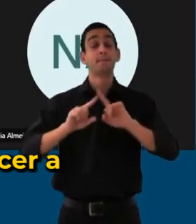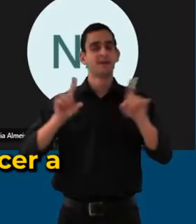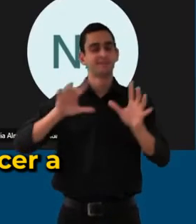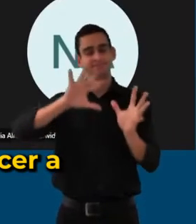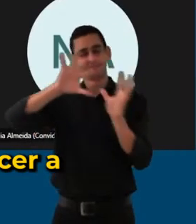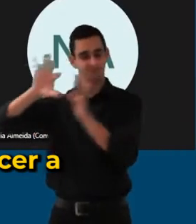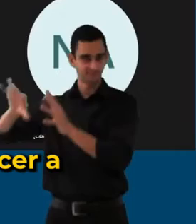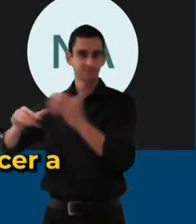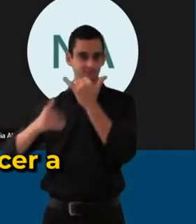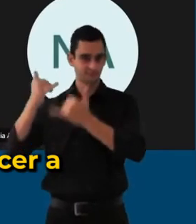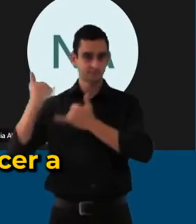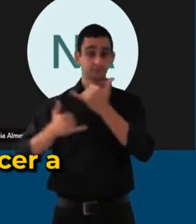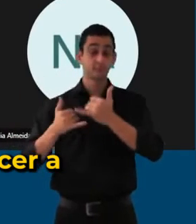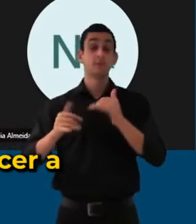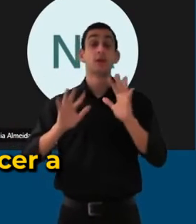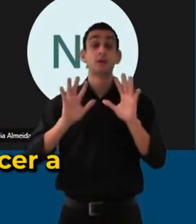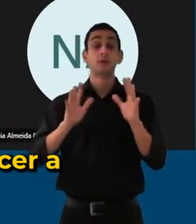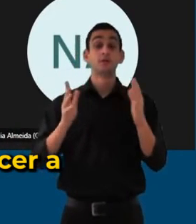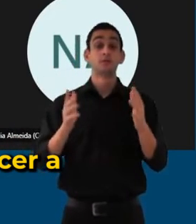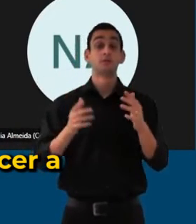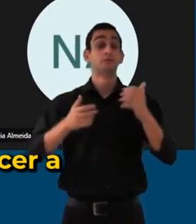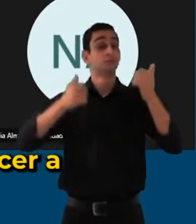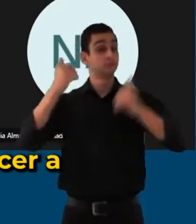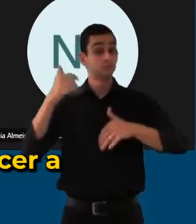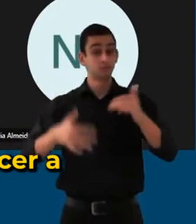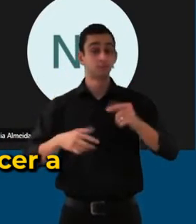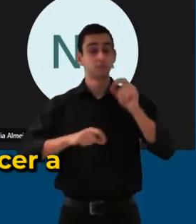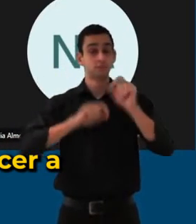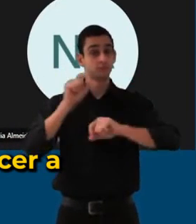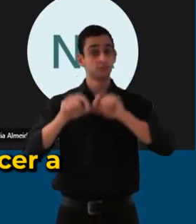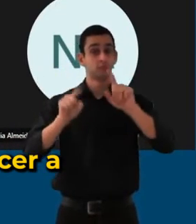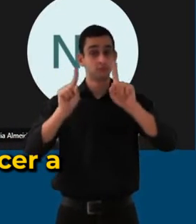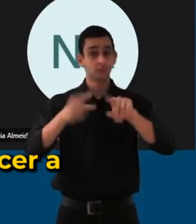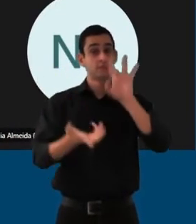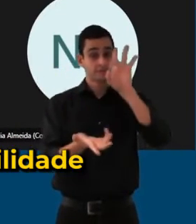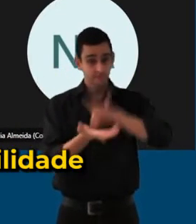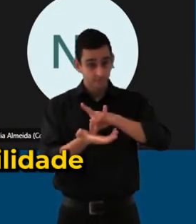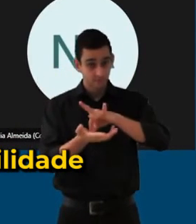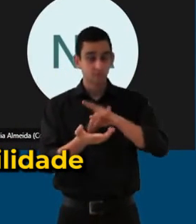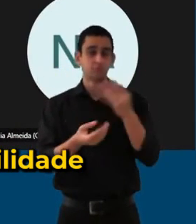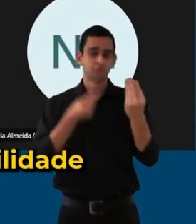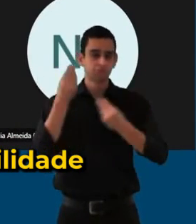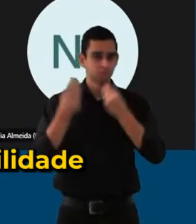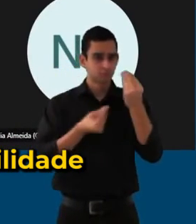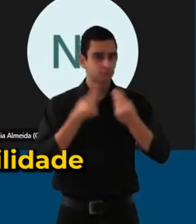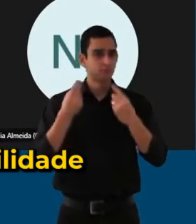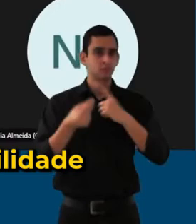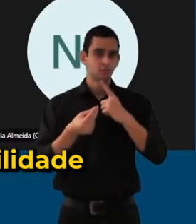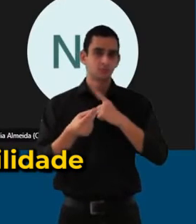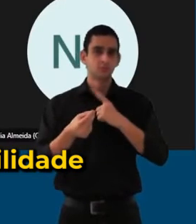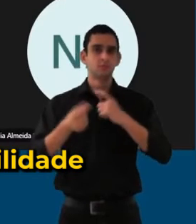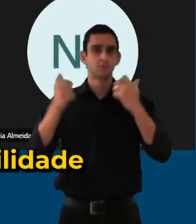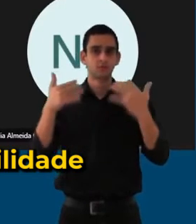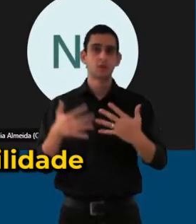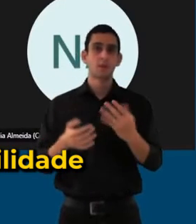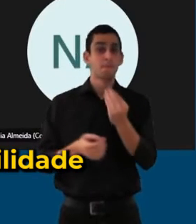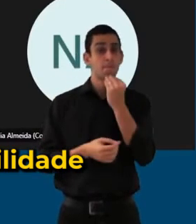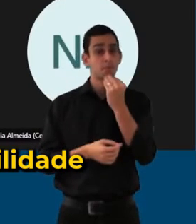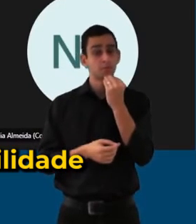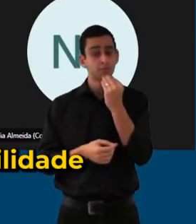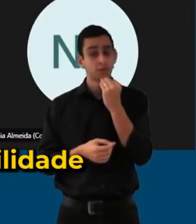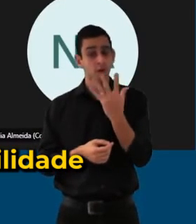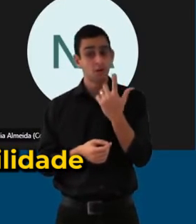outro lado, doutora, e aí já querendo realmente estabelecer, que a minha preocupação aqui é a gente estabelecer condições de